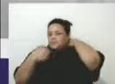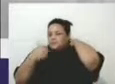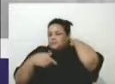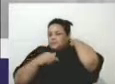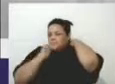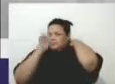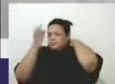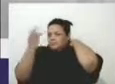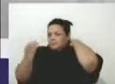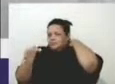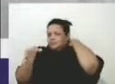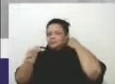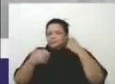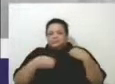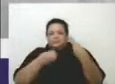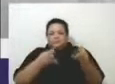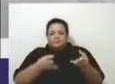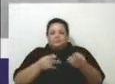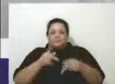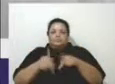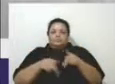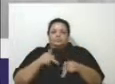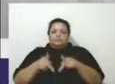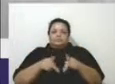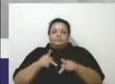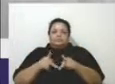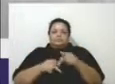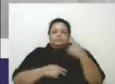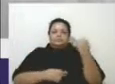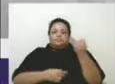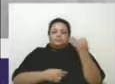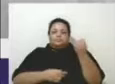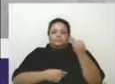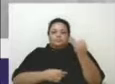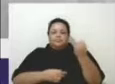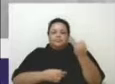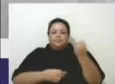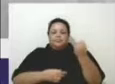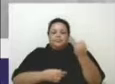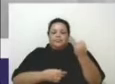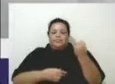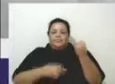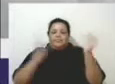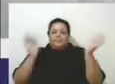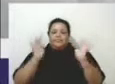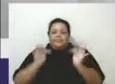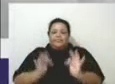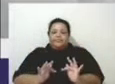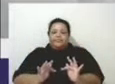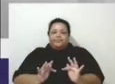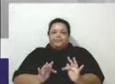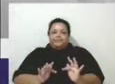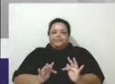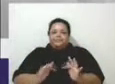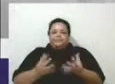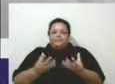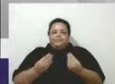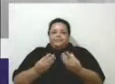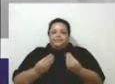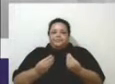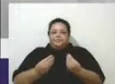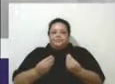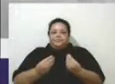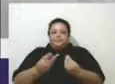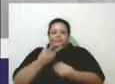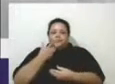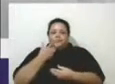sempre né então é é de uma grande importância e causa uma e felicidade imensa na gente poder falar